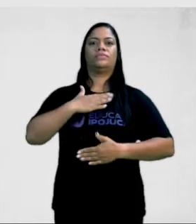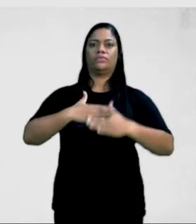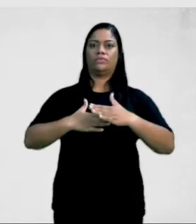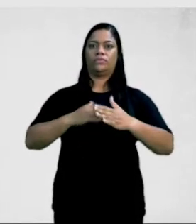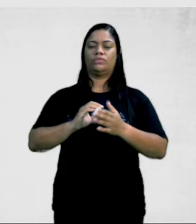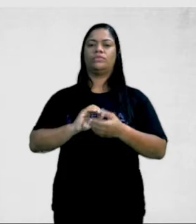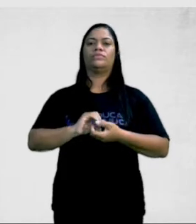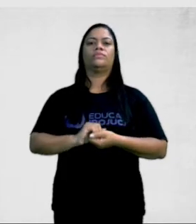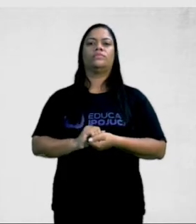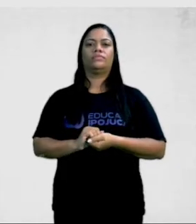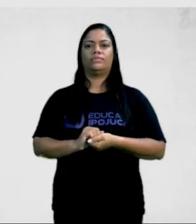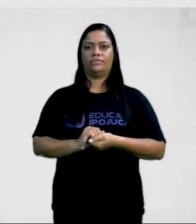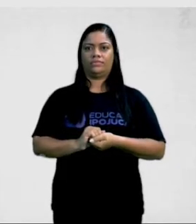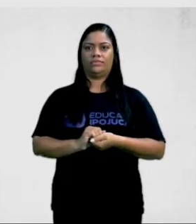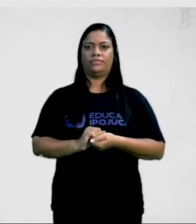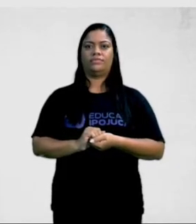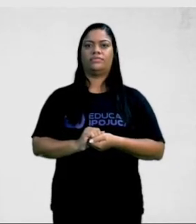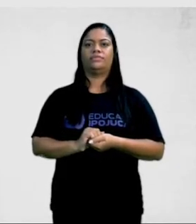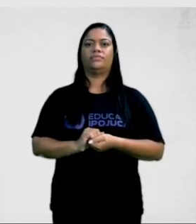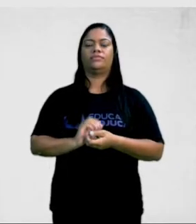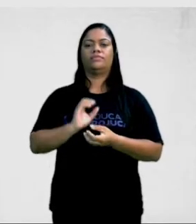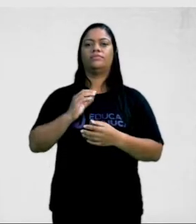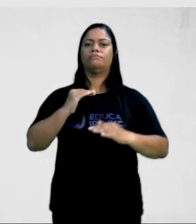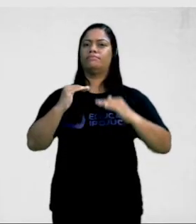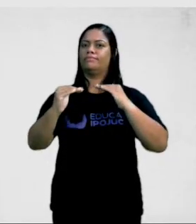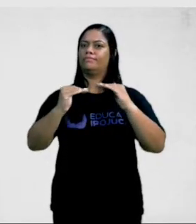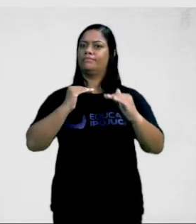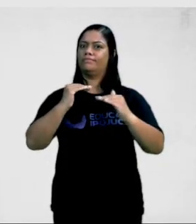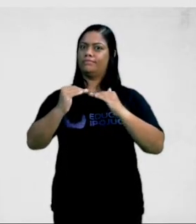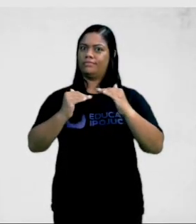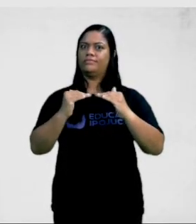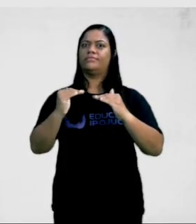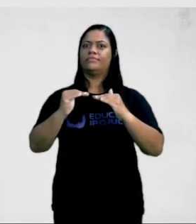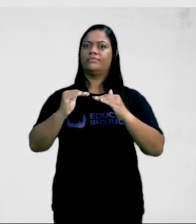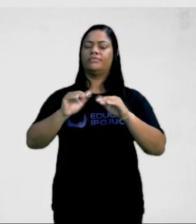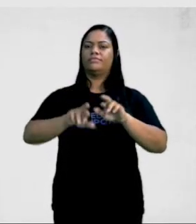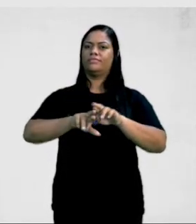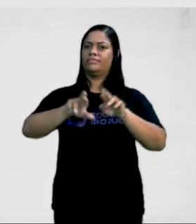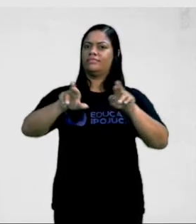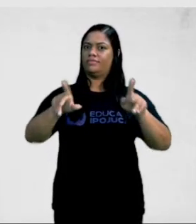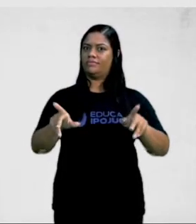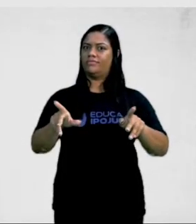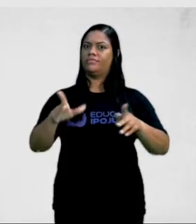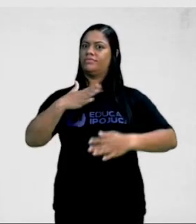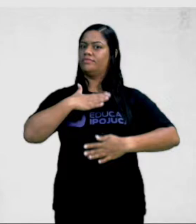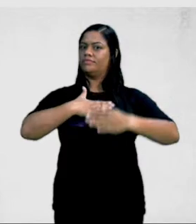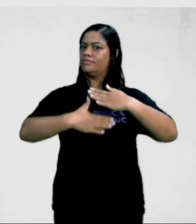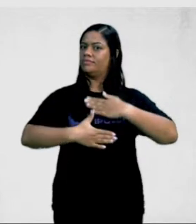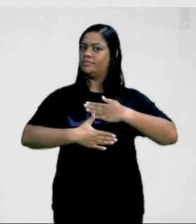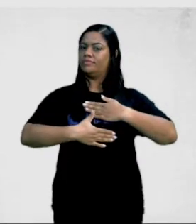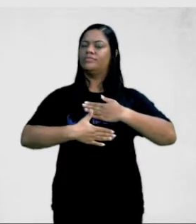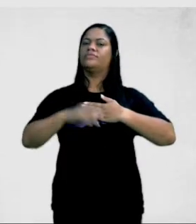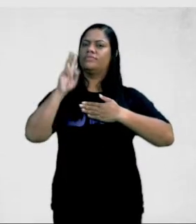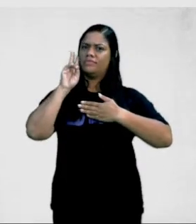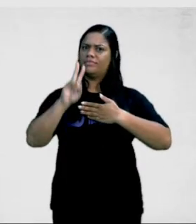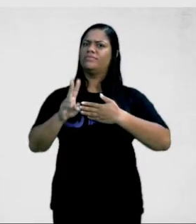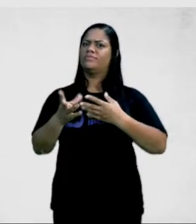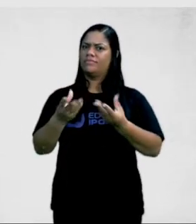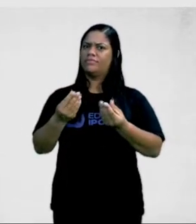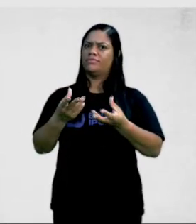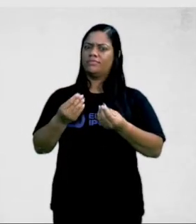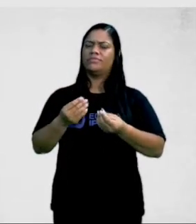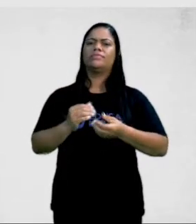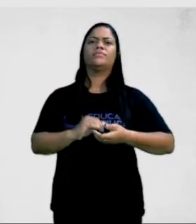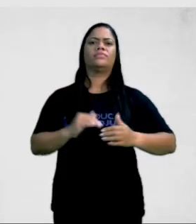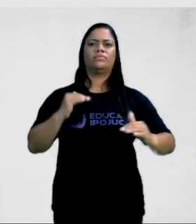contorcer, né, as articulações ali do corpo, fazendo novas formas de movimento. A gente pode ver muito isso